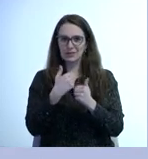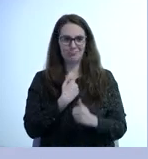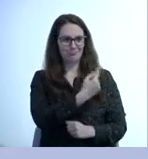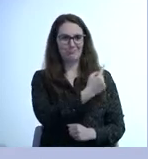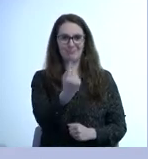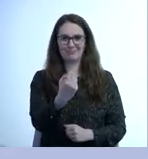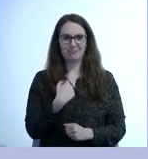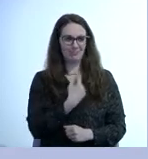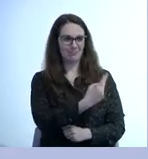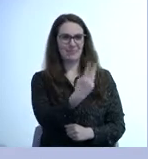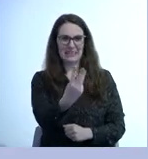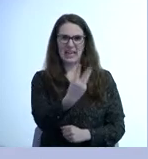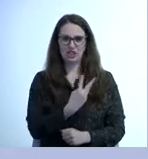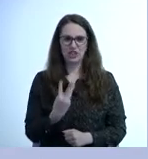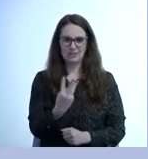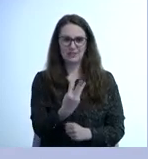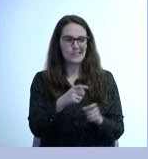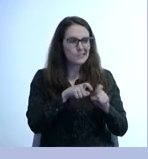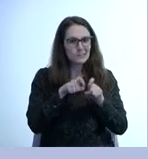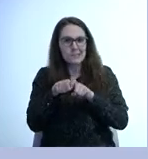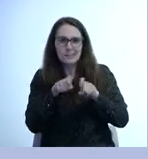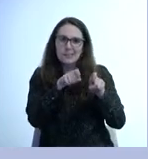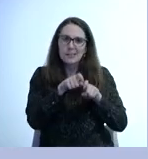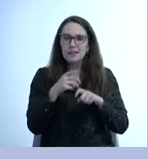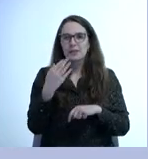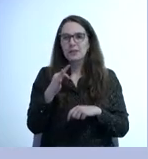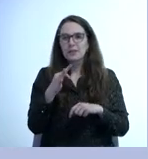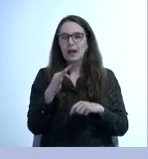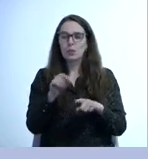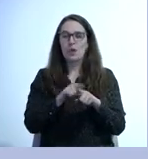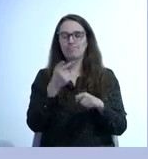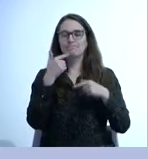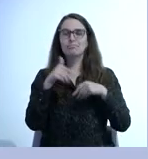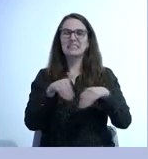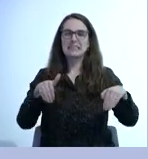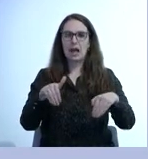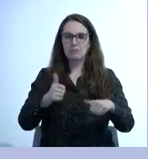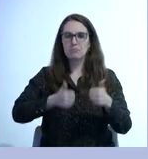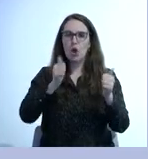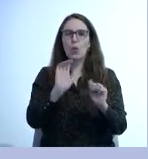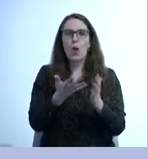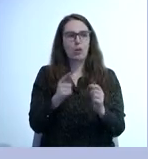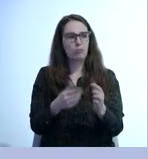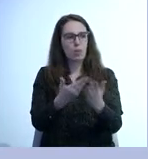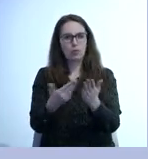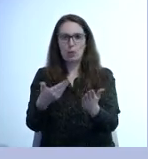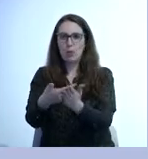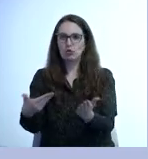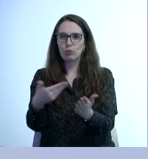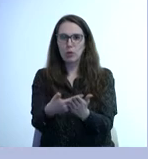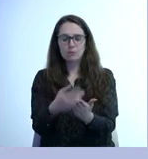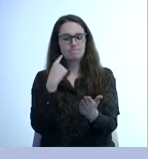e com a garantia de que iríamos tentar fazer um julgamento imparcial sobre as propostas, e